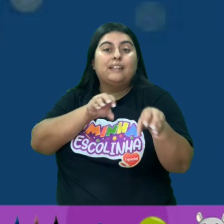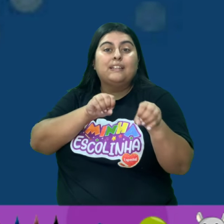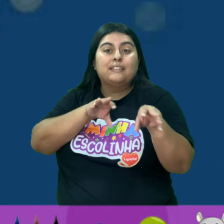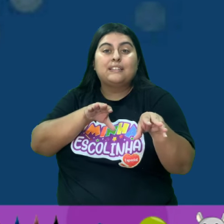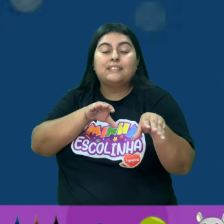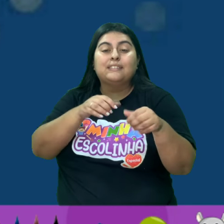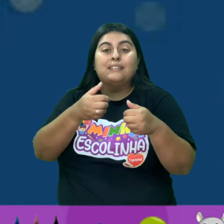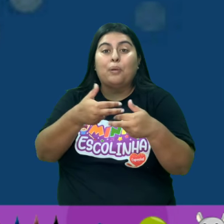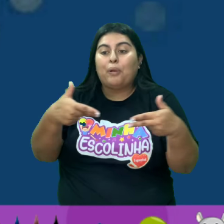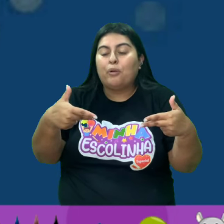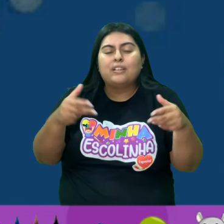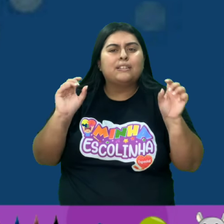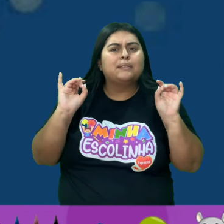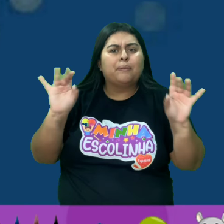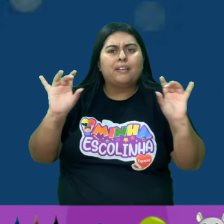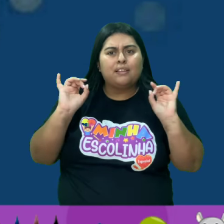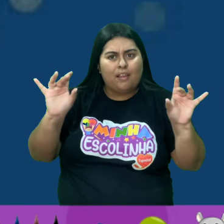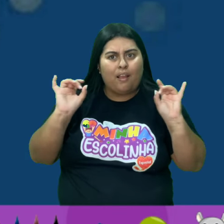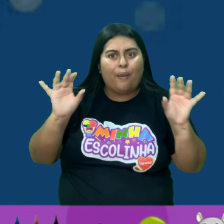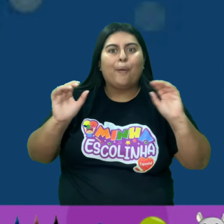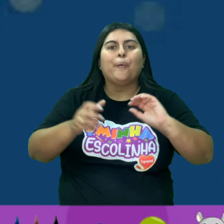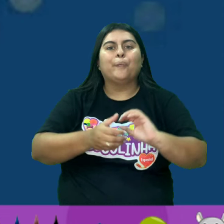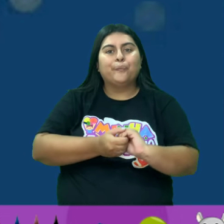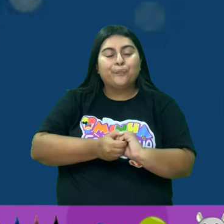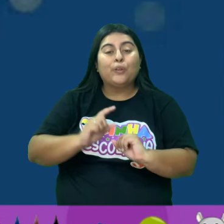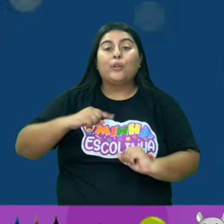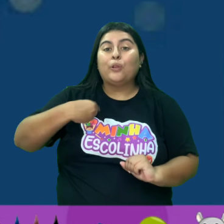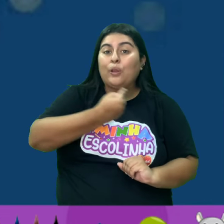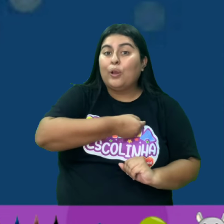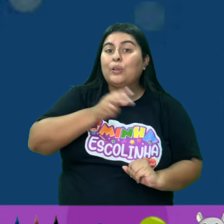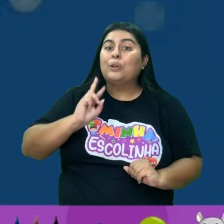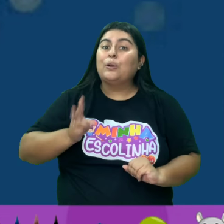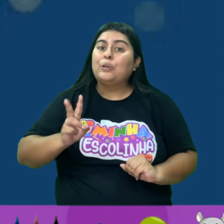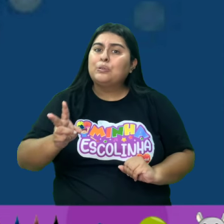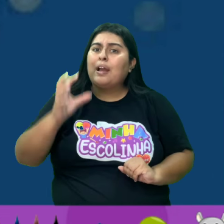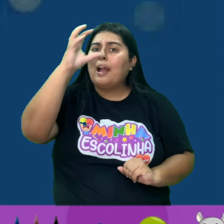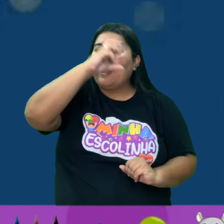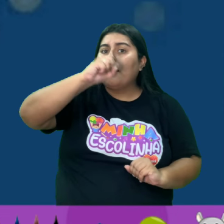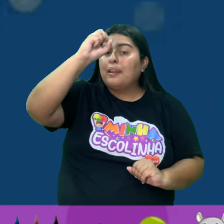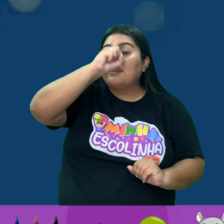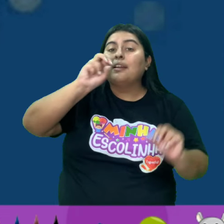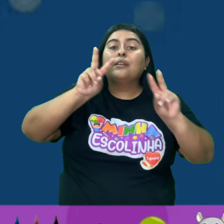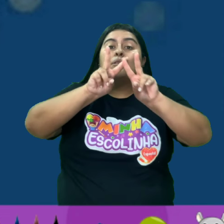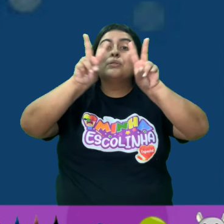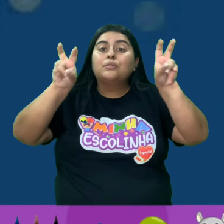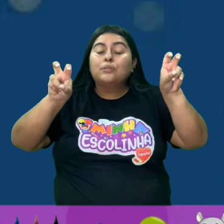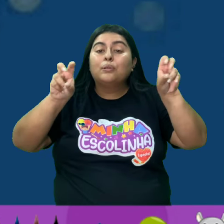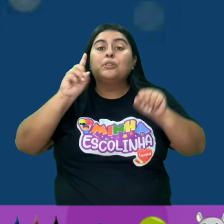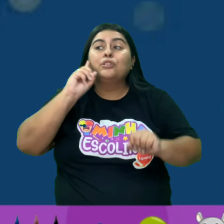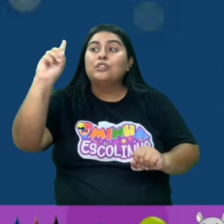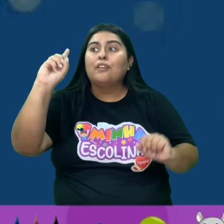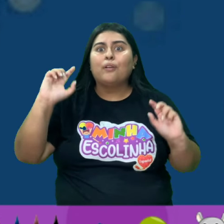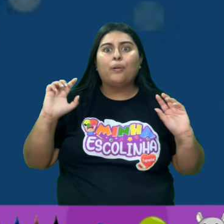aqui por um motivo muito especial. Nós vamos continuar falando das